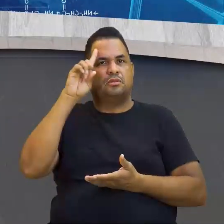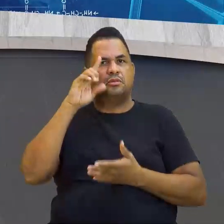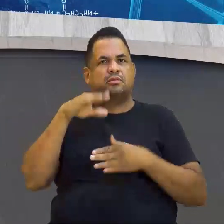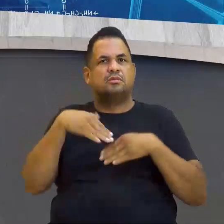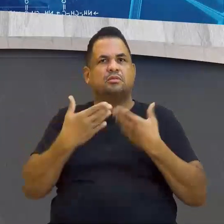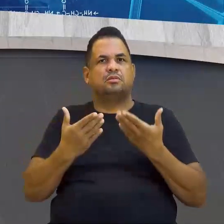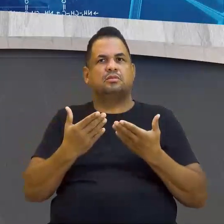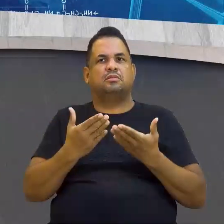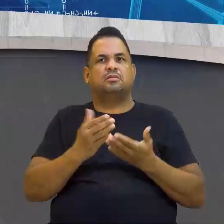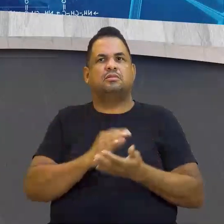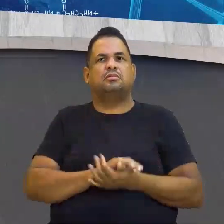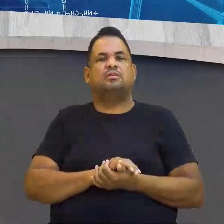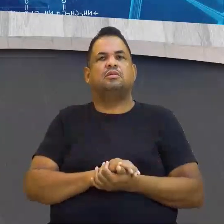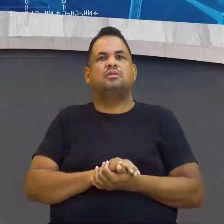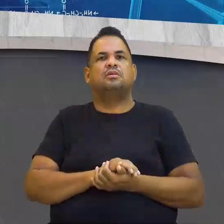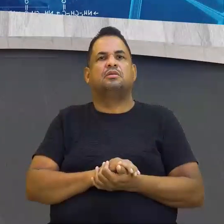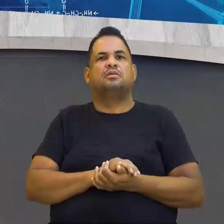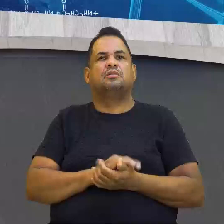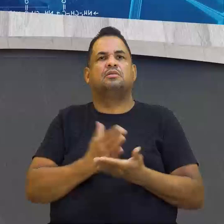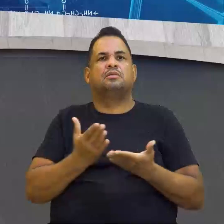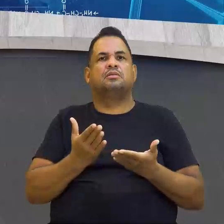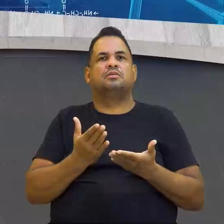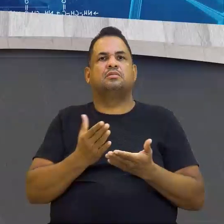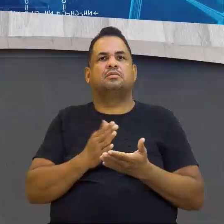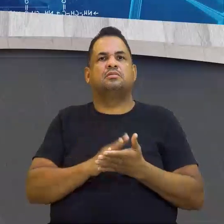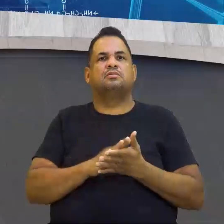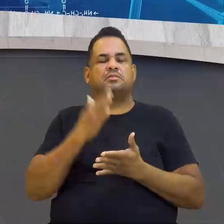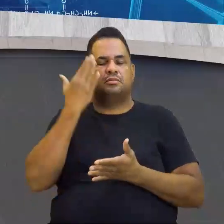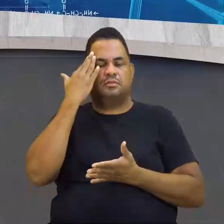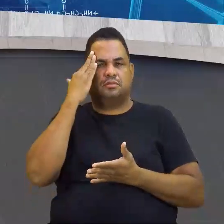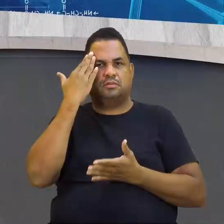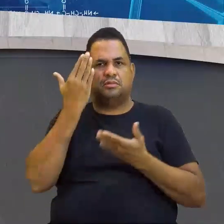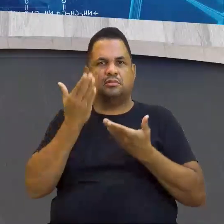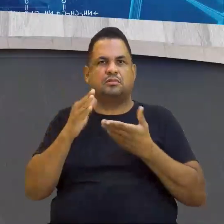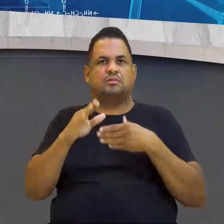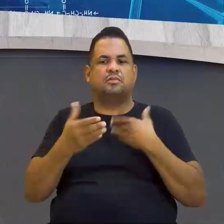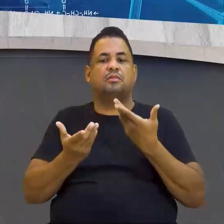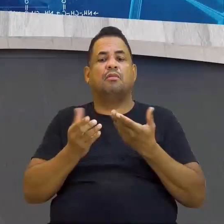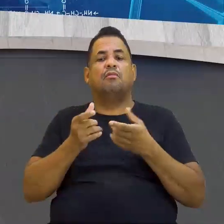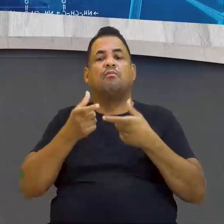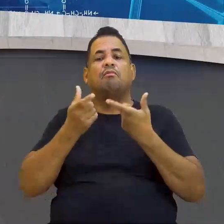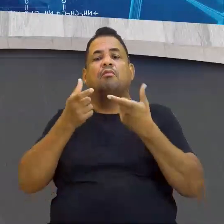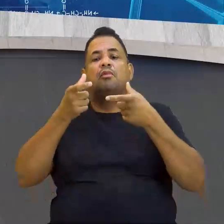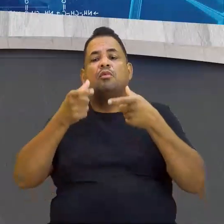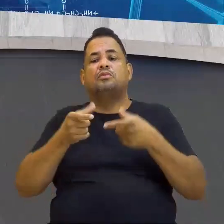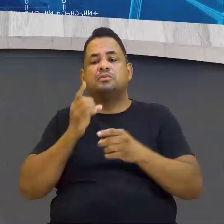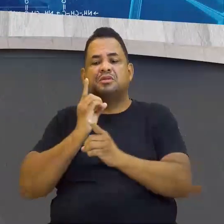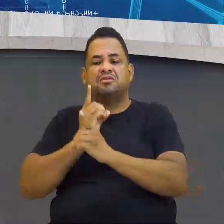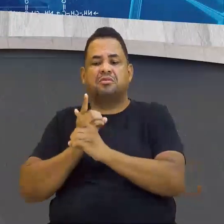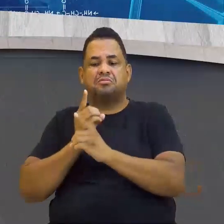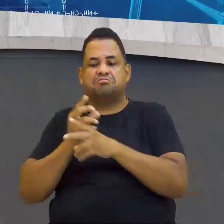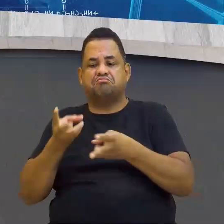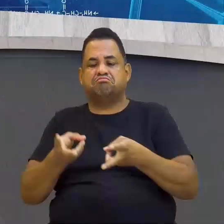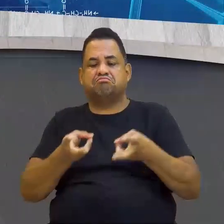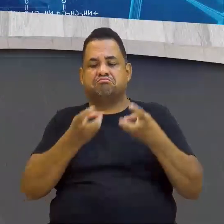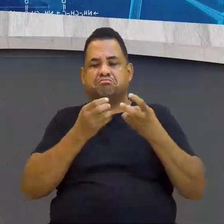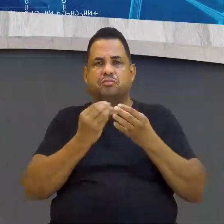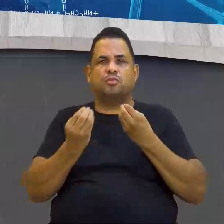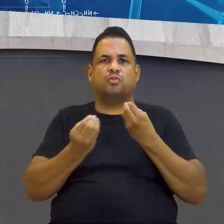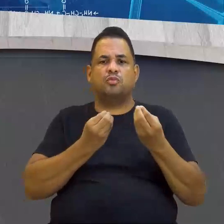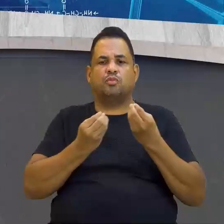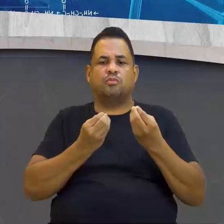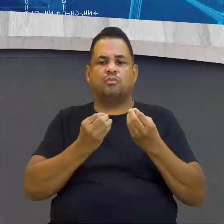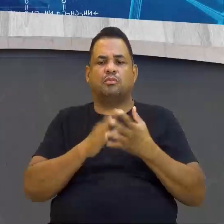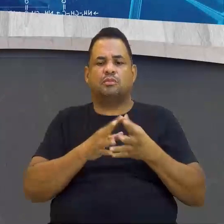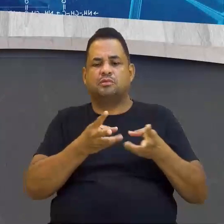faz tão presente, nada mais justo do que a gente entender aonde ele é obtido, né? E quais as formas de